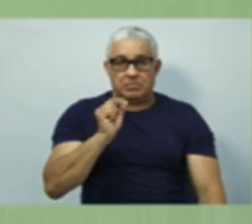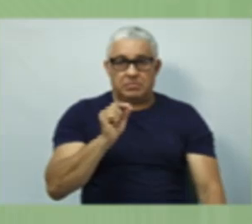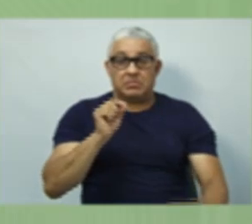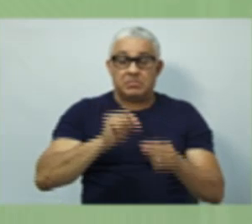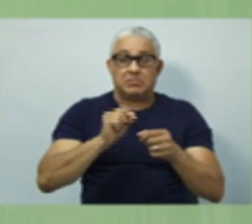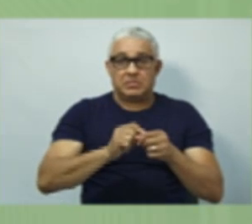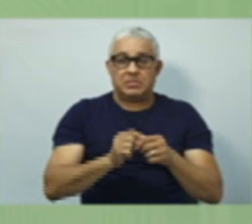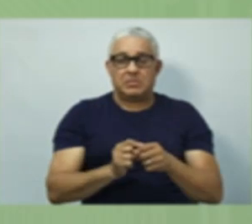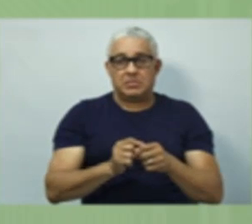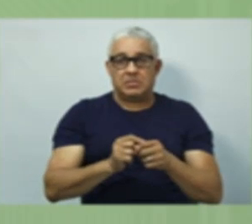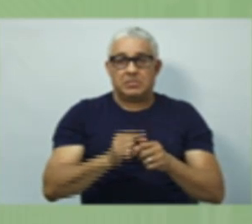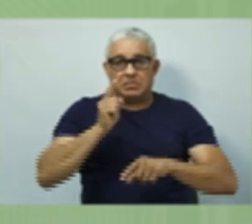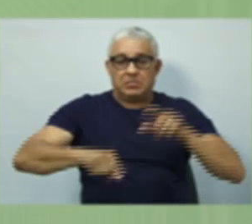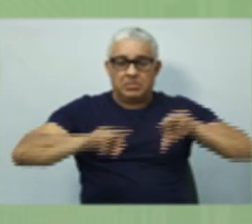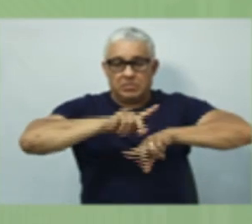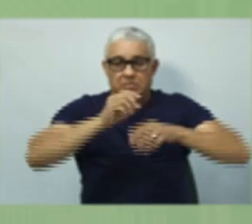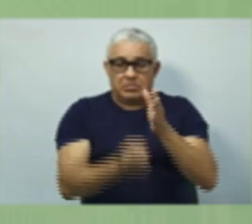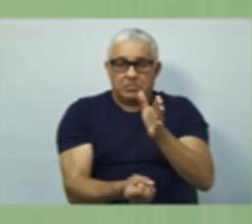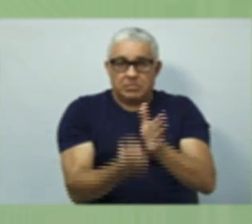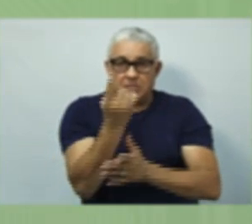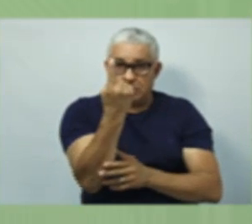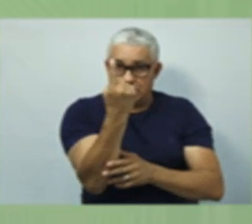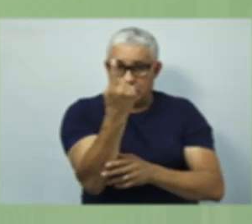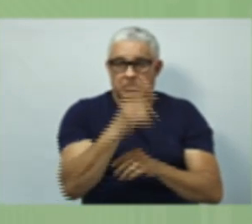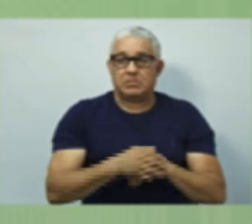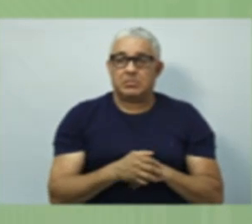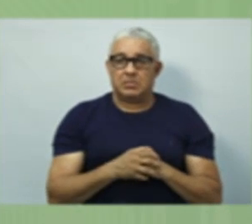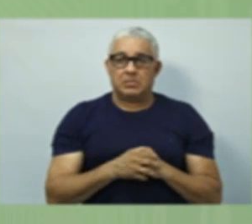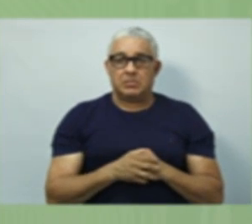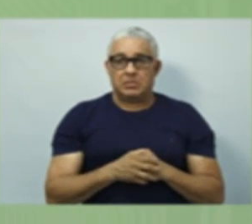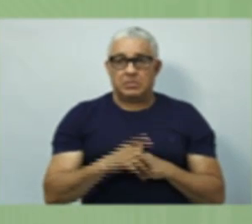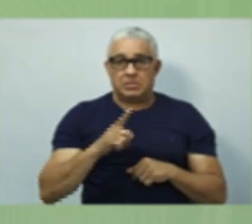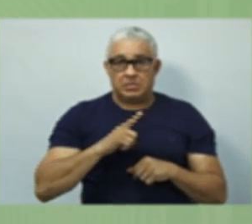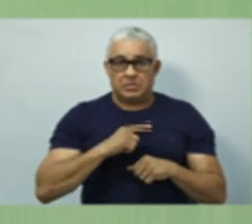um produto para a organização. Nós temos a função